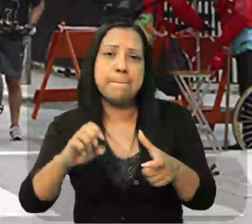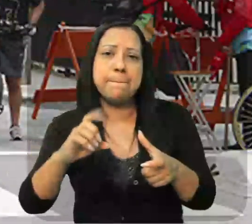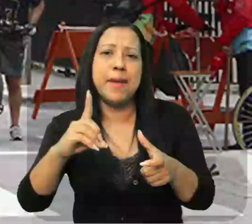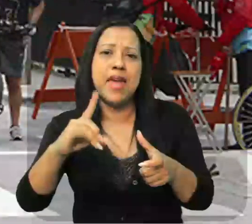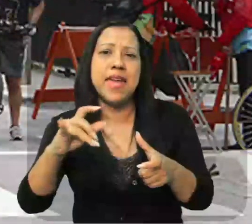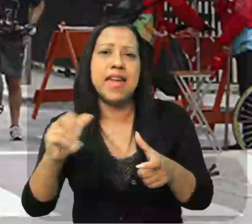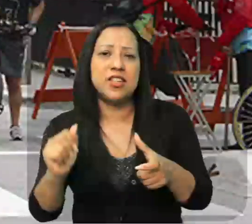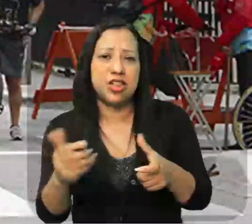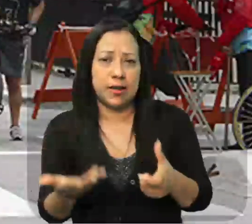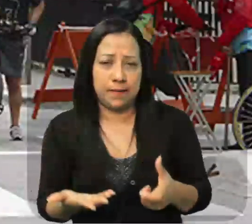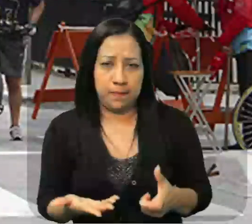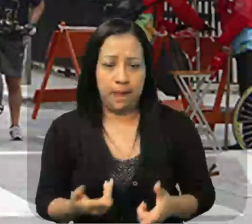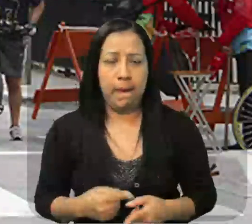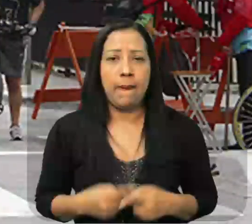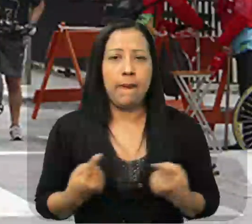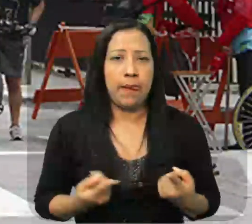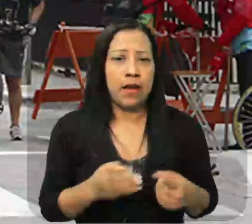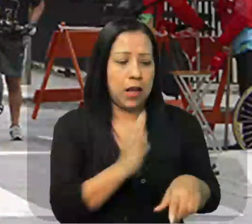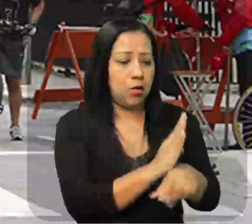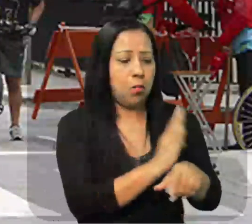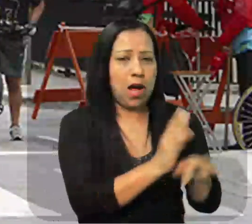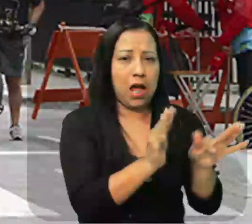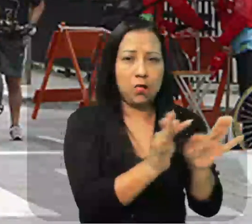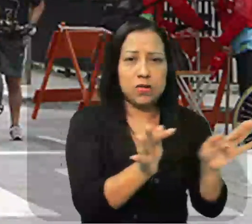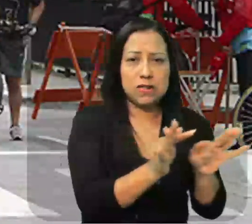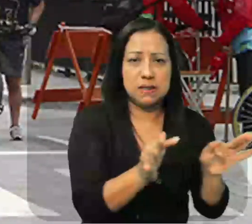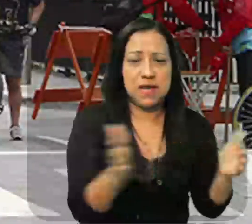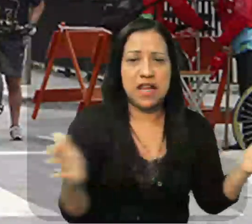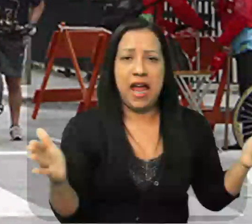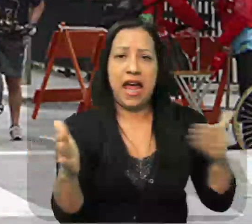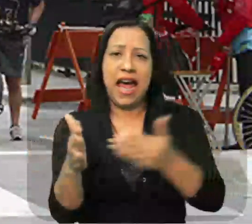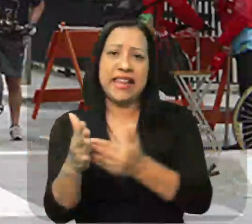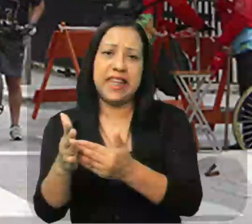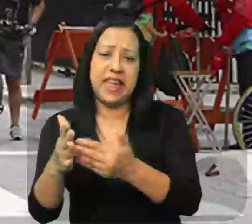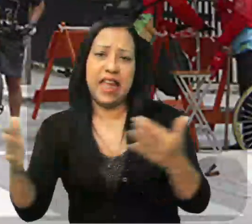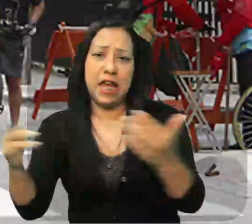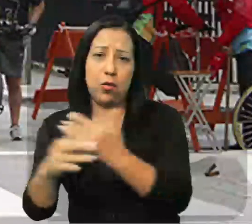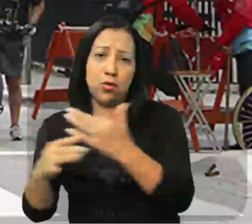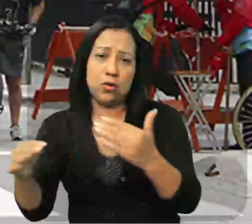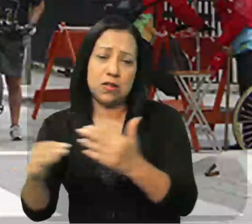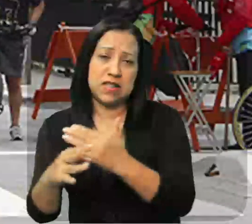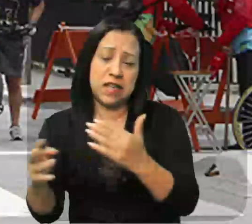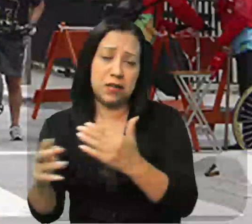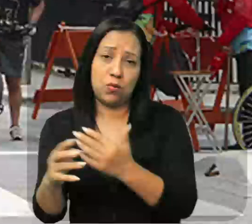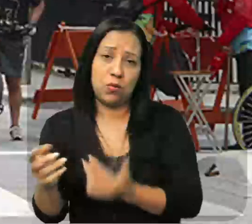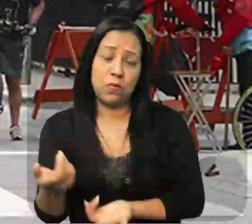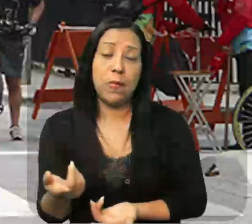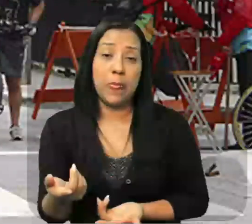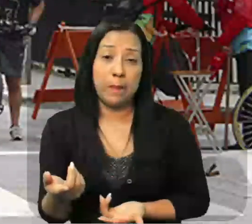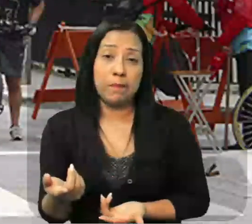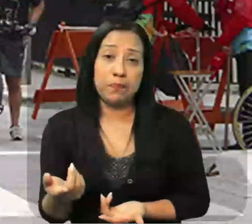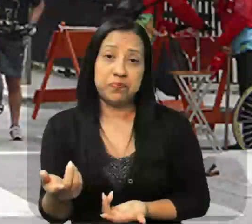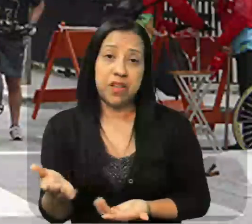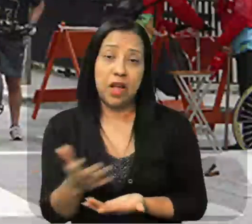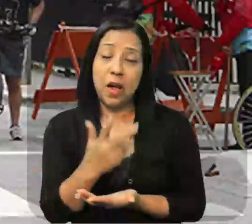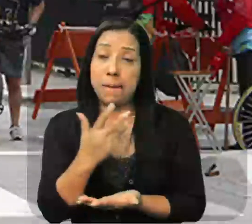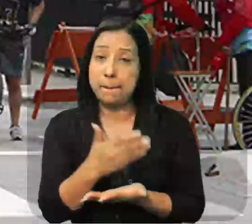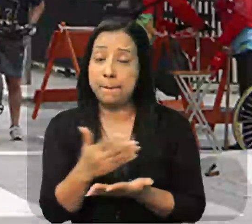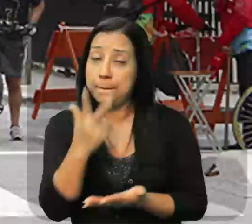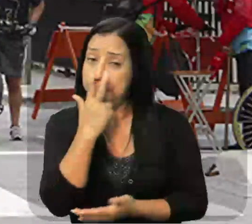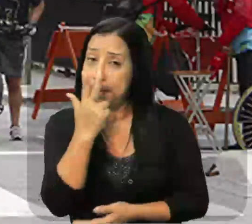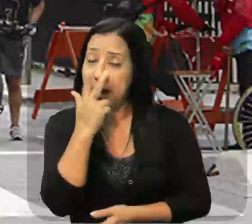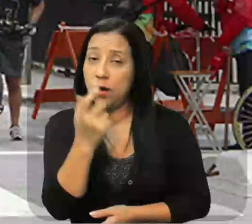O espaço percorrido da periferia de Porto Velho até o centro é pequeno diante do que